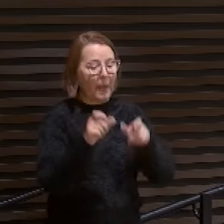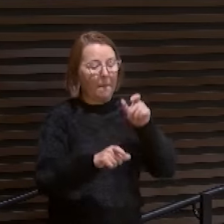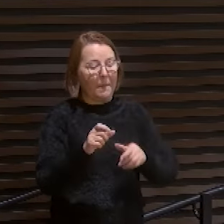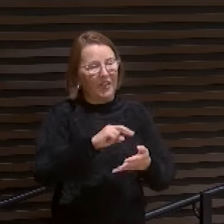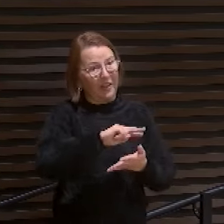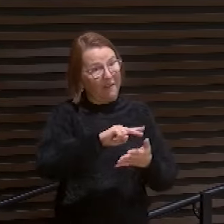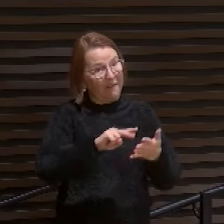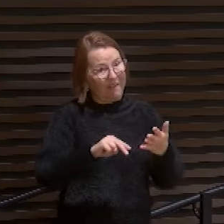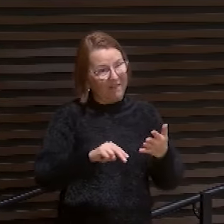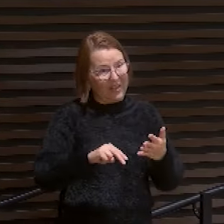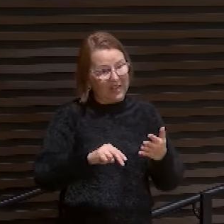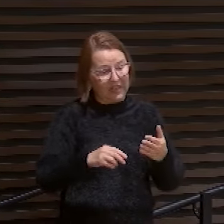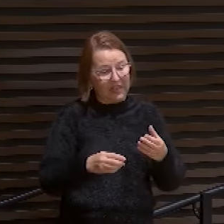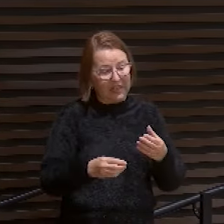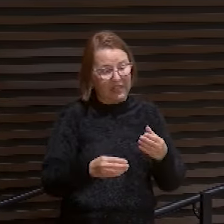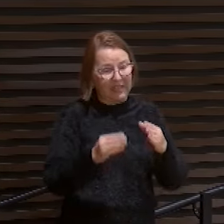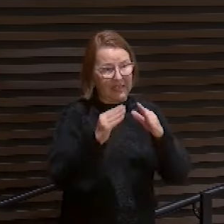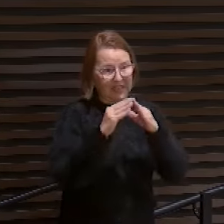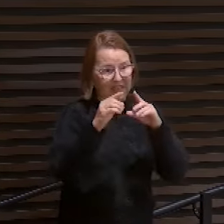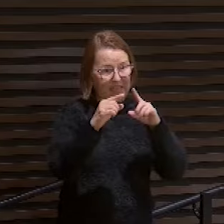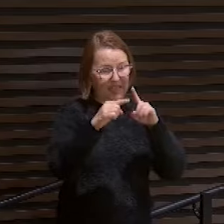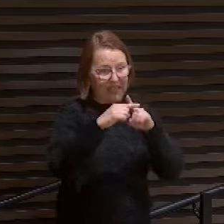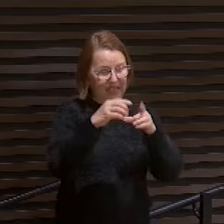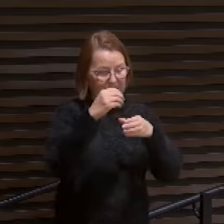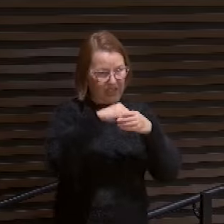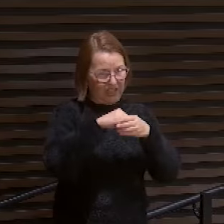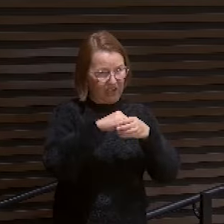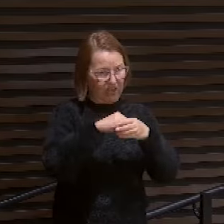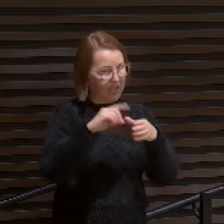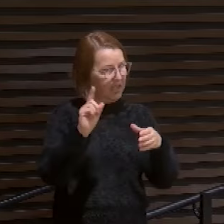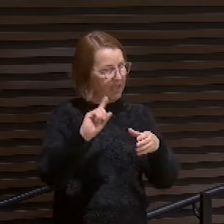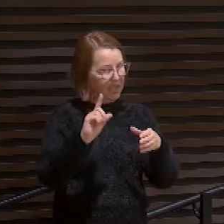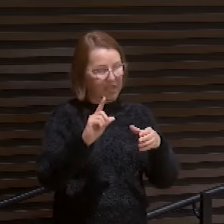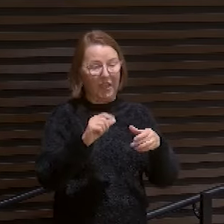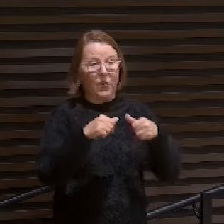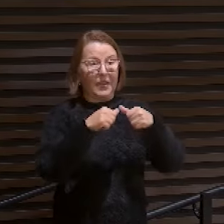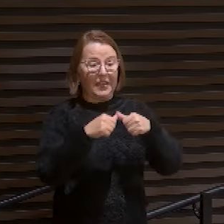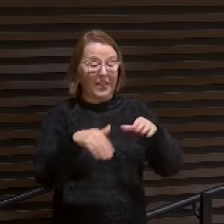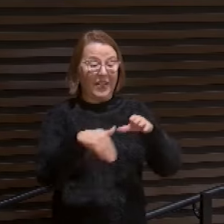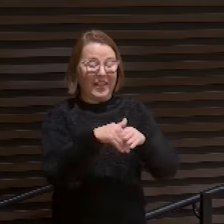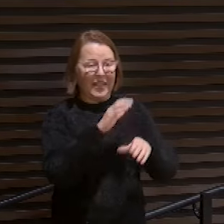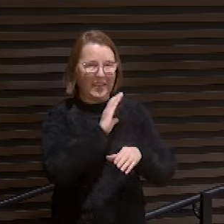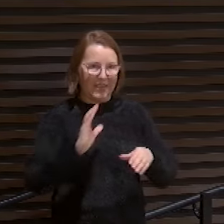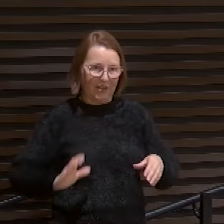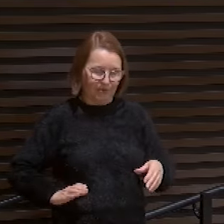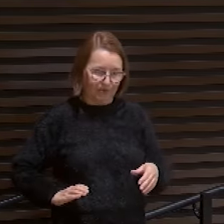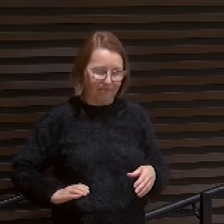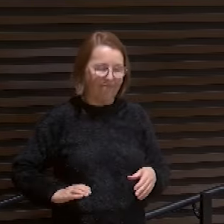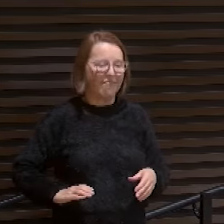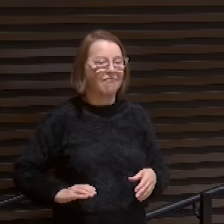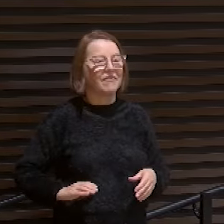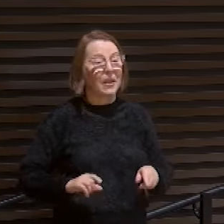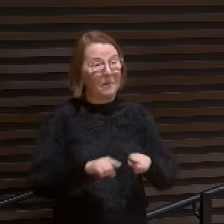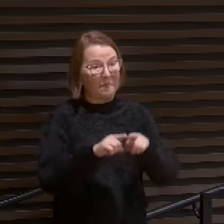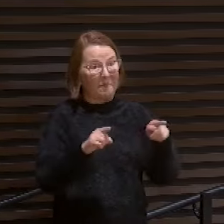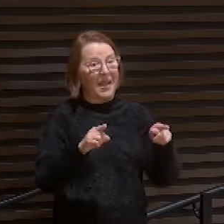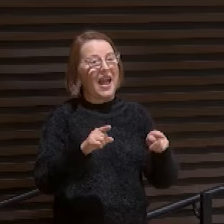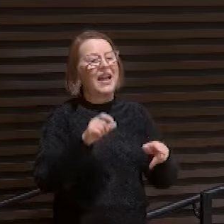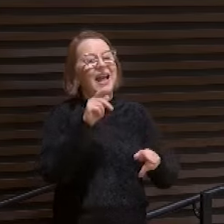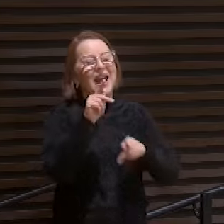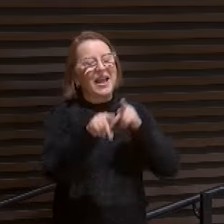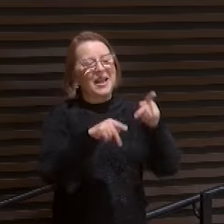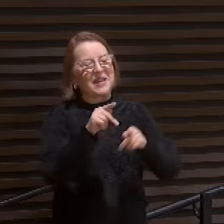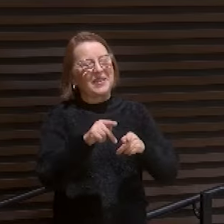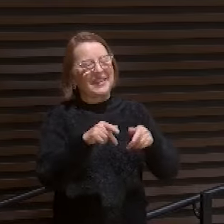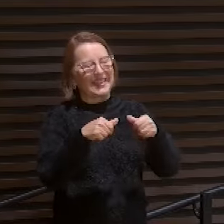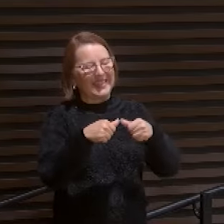em Cristo, sabemos disso. E esses se perdem mesmo. Mas aqueles que estão em Cristo, das minhas mãos ninguém